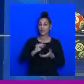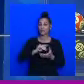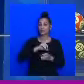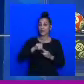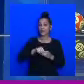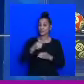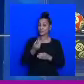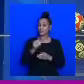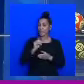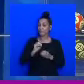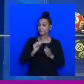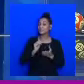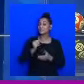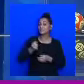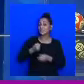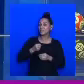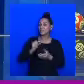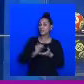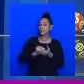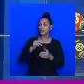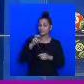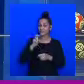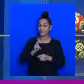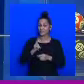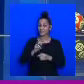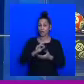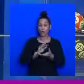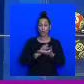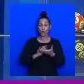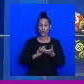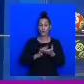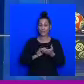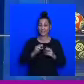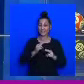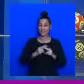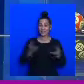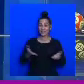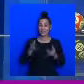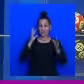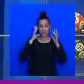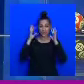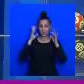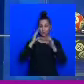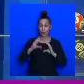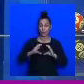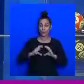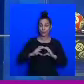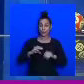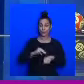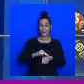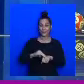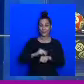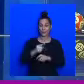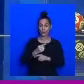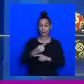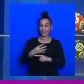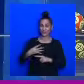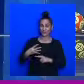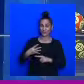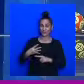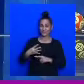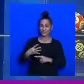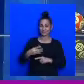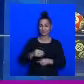Foram sorteados 10 números, faltam 5. Loterias Caixa, já pensou? Bola marrom, número 14.